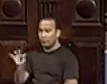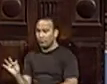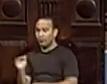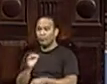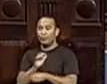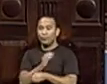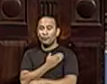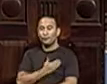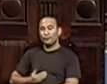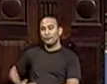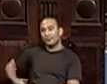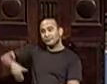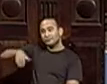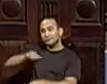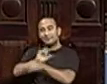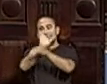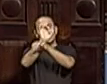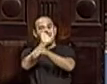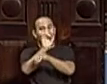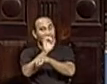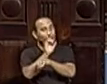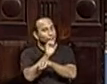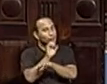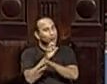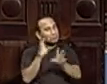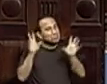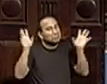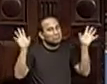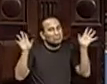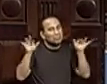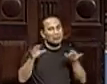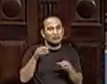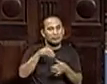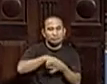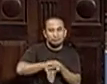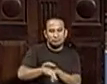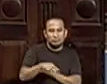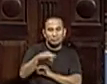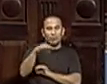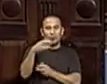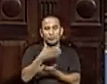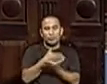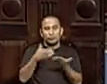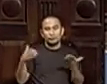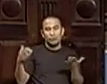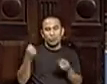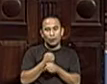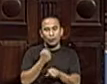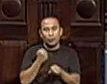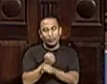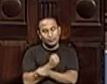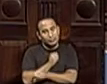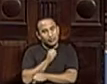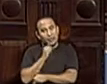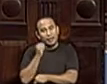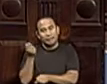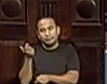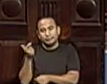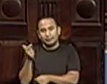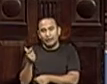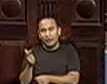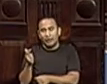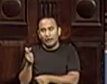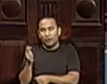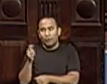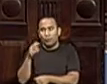estado, por questões eleitoreiras, começou a obra sem autorização do governo federal, sem entregar